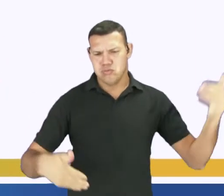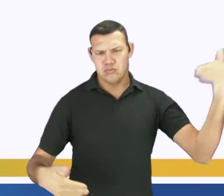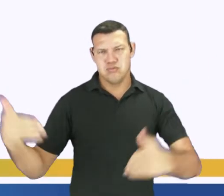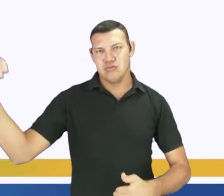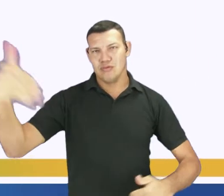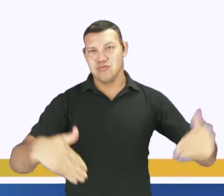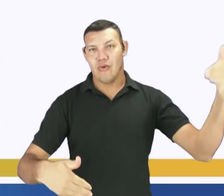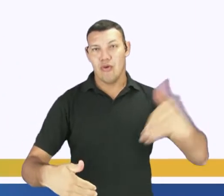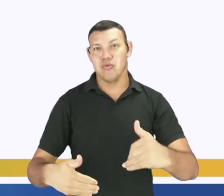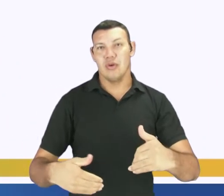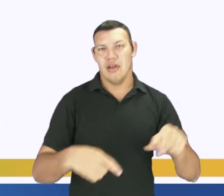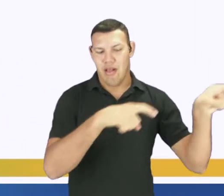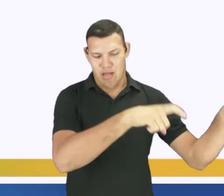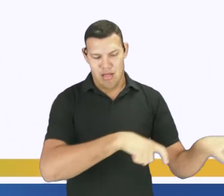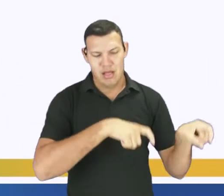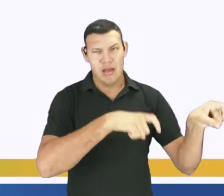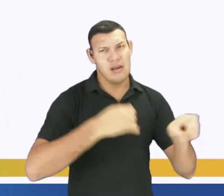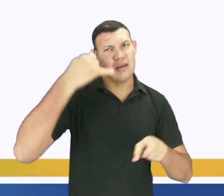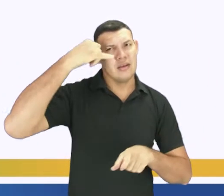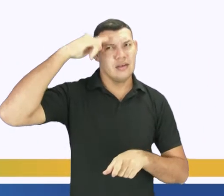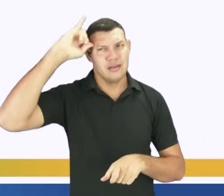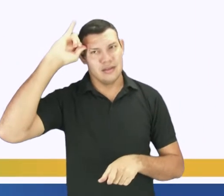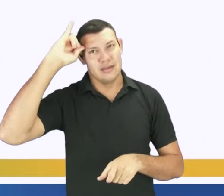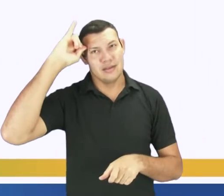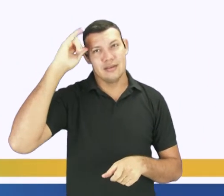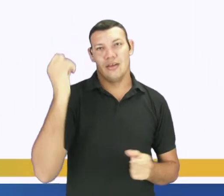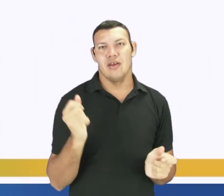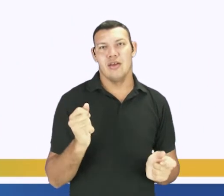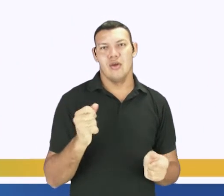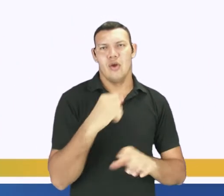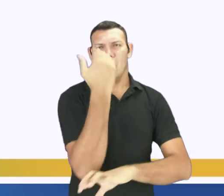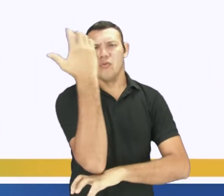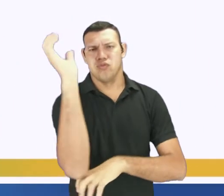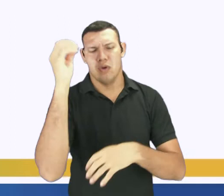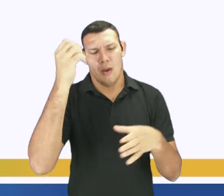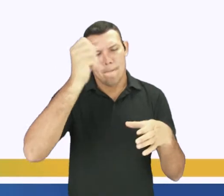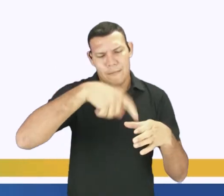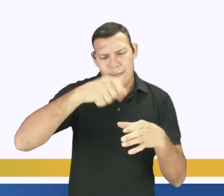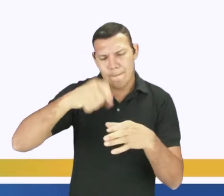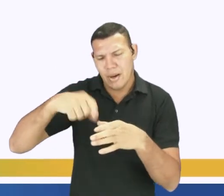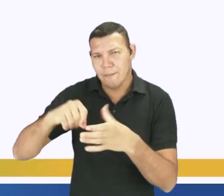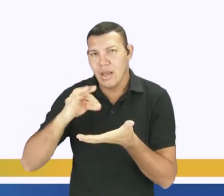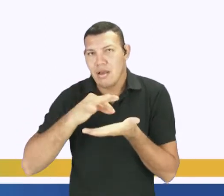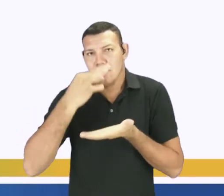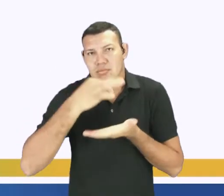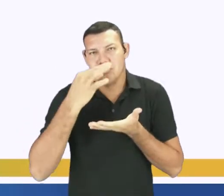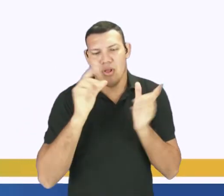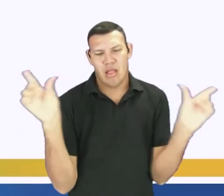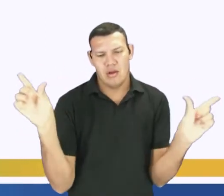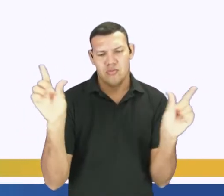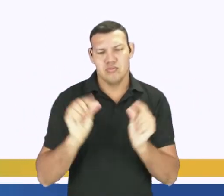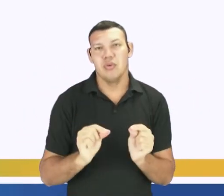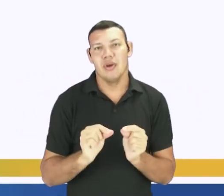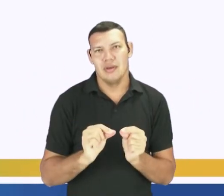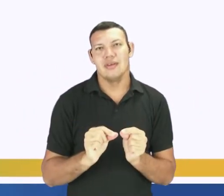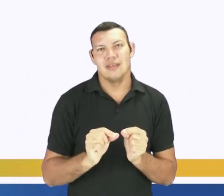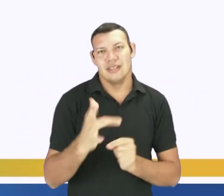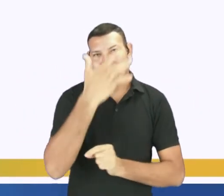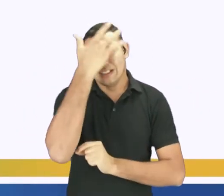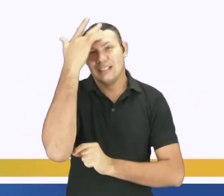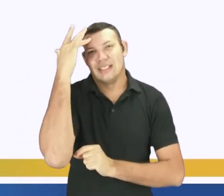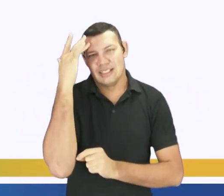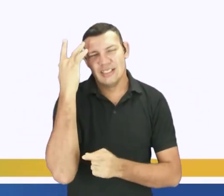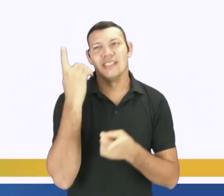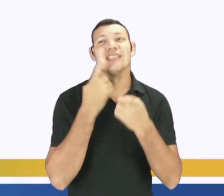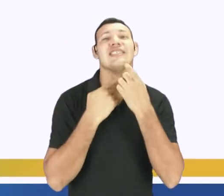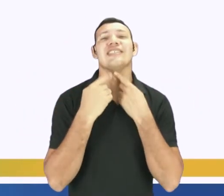fazendas? Mas lá nas fazendas a produção de café caiu, né? E aí, para onde é que essa galera vai? Essa galera continua com o